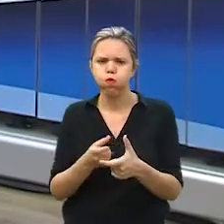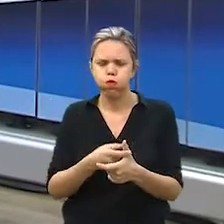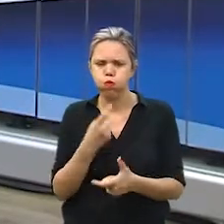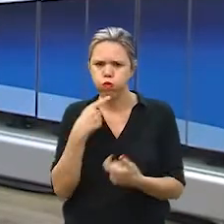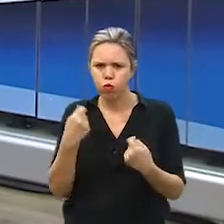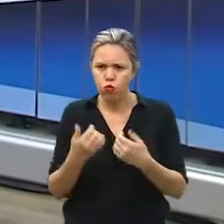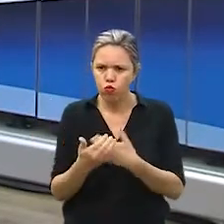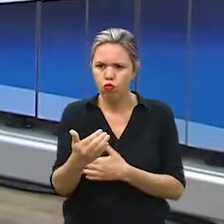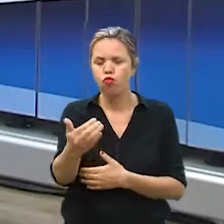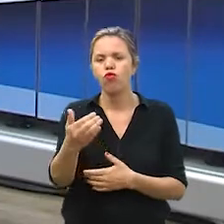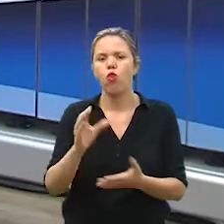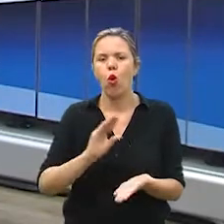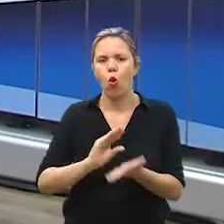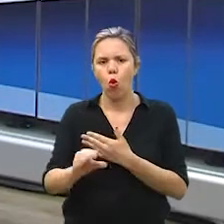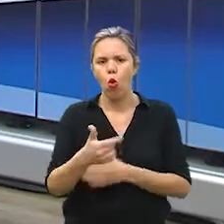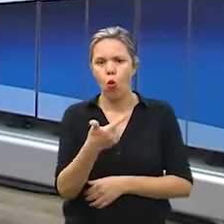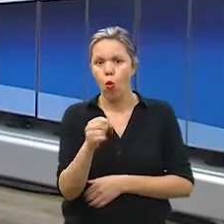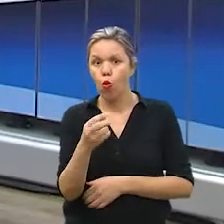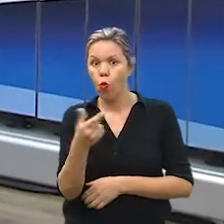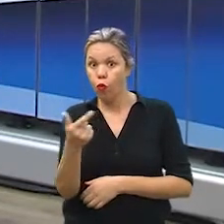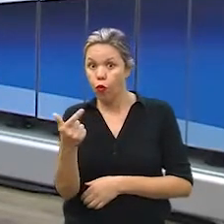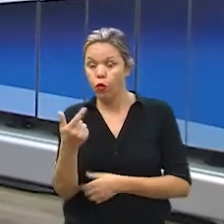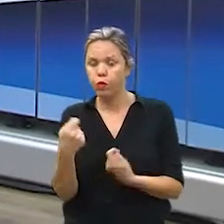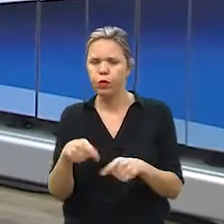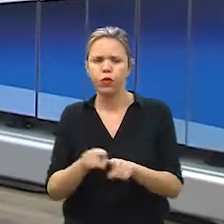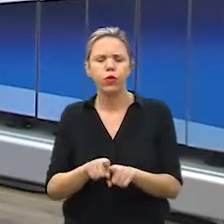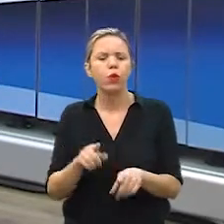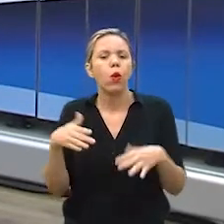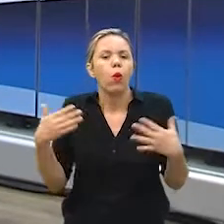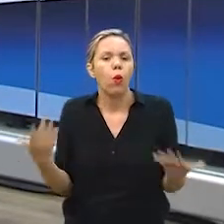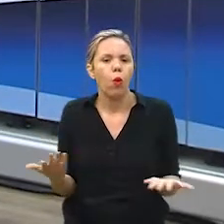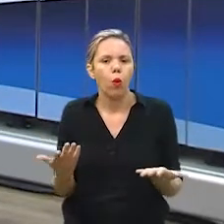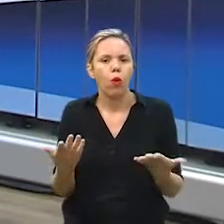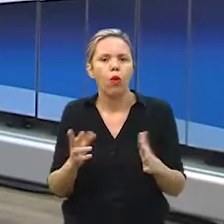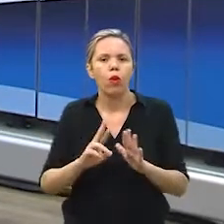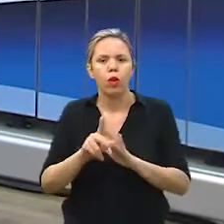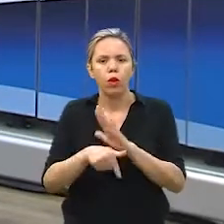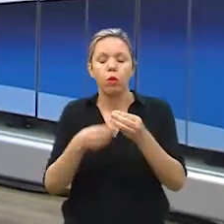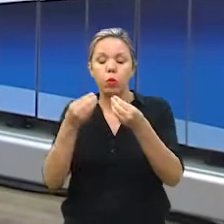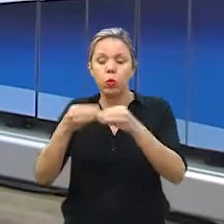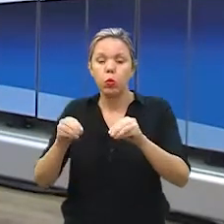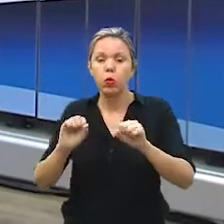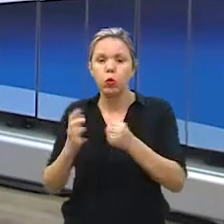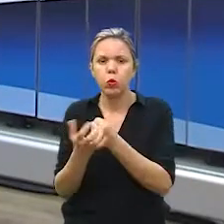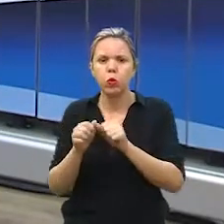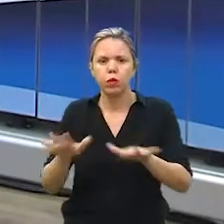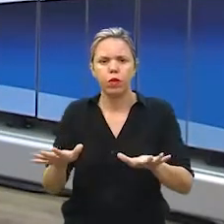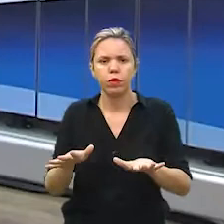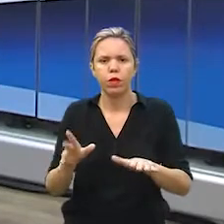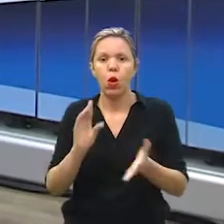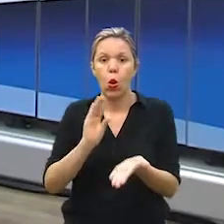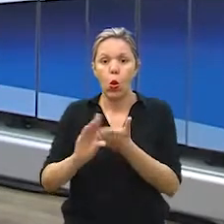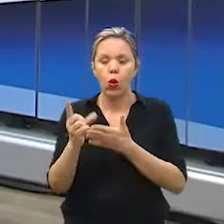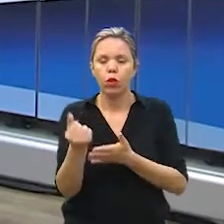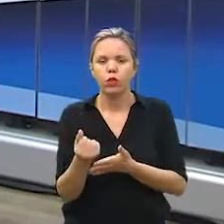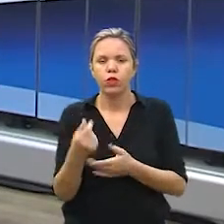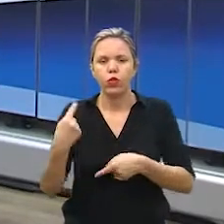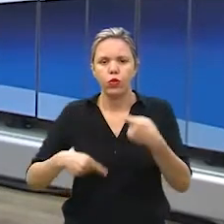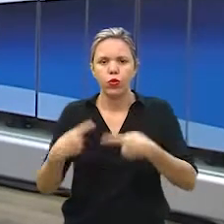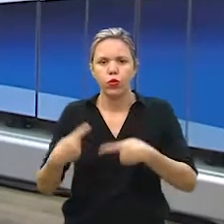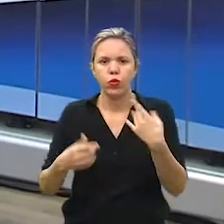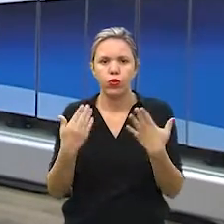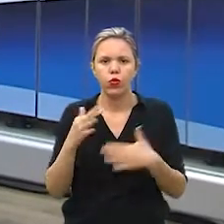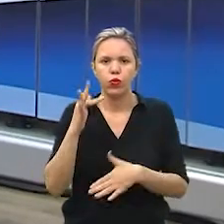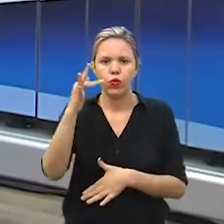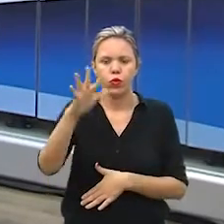está prevendo para 2022? E qual será o impacto da pandemia no orçamento? Para discutirmos